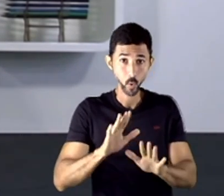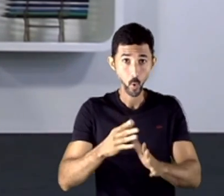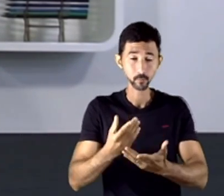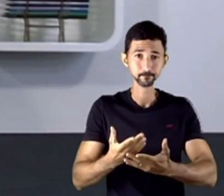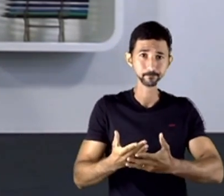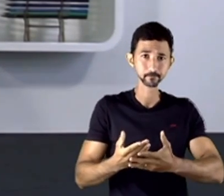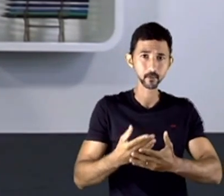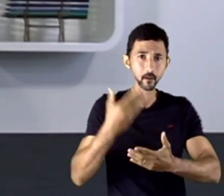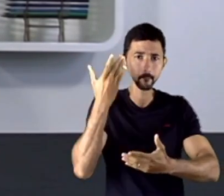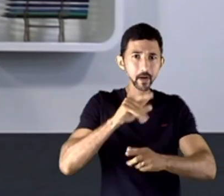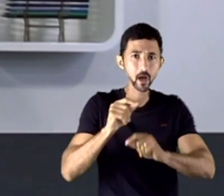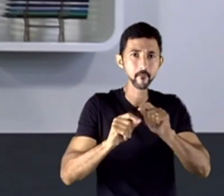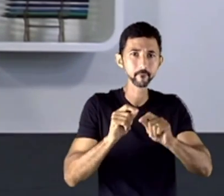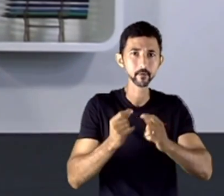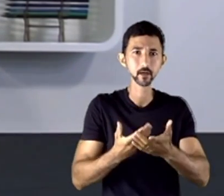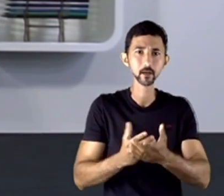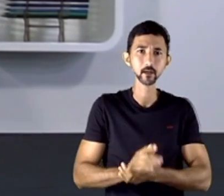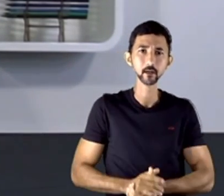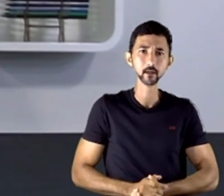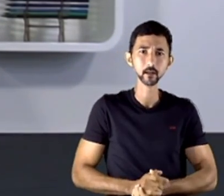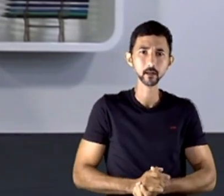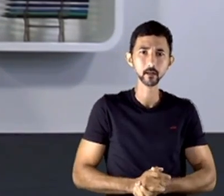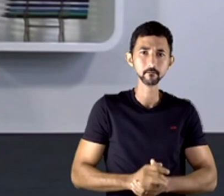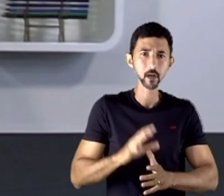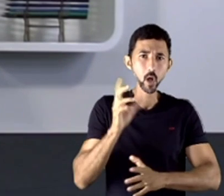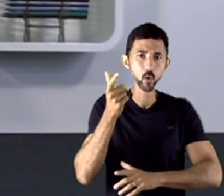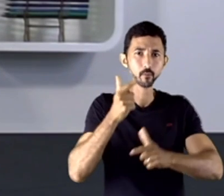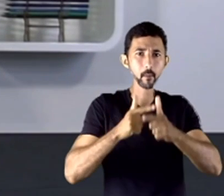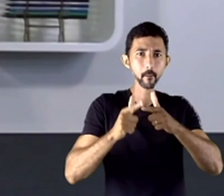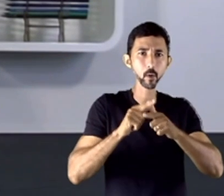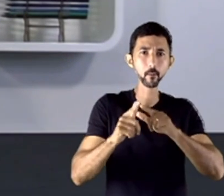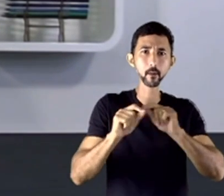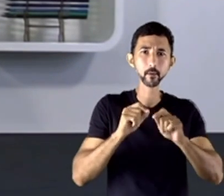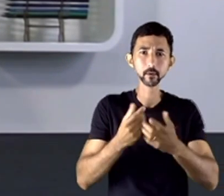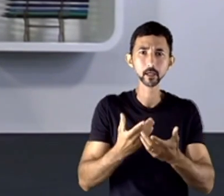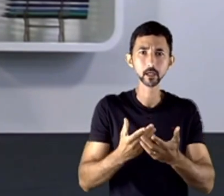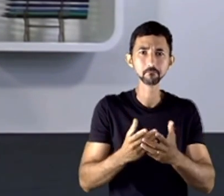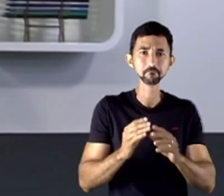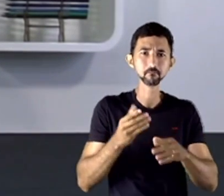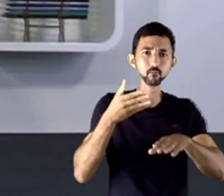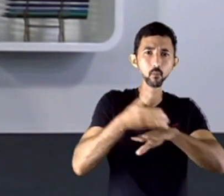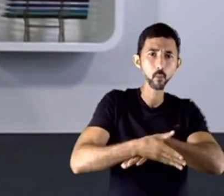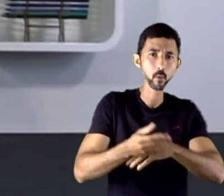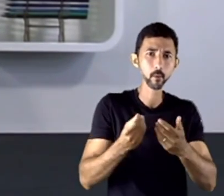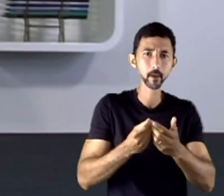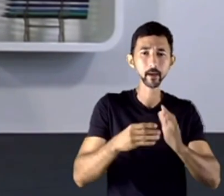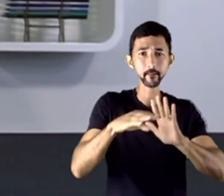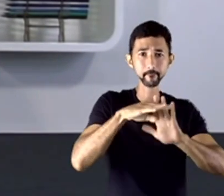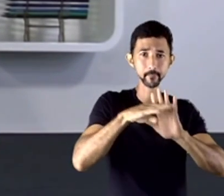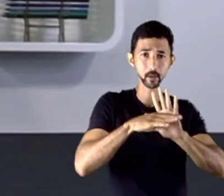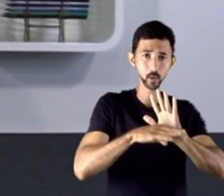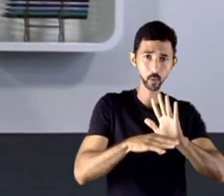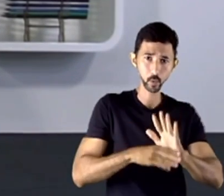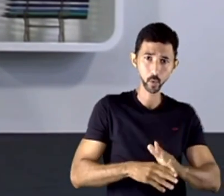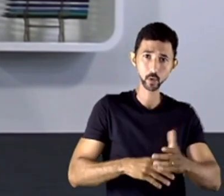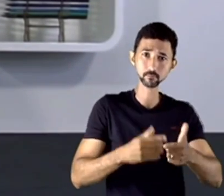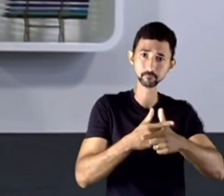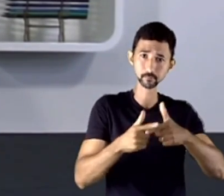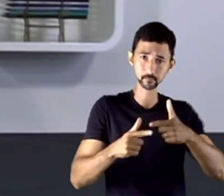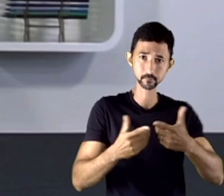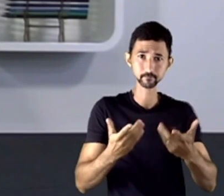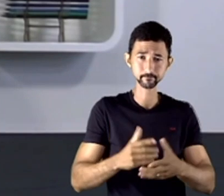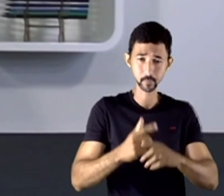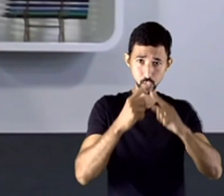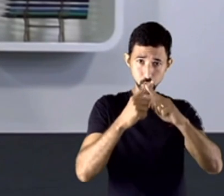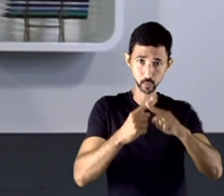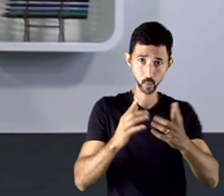para verificar a solução do problema, é só nós aplicarmos o critério de divisibilidade que nós acabamos de ver,